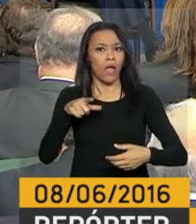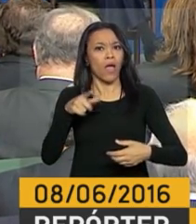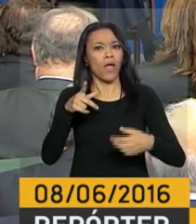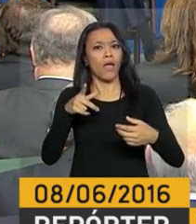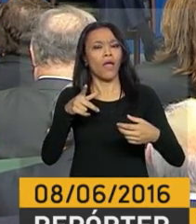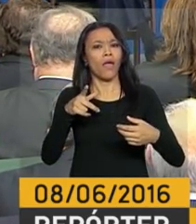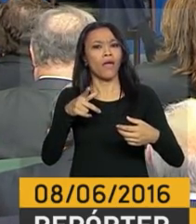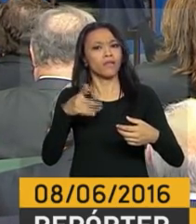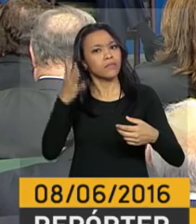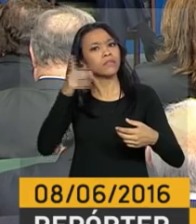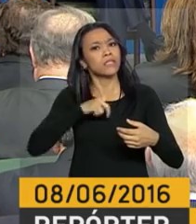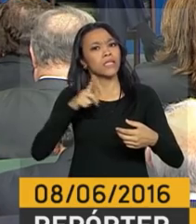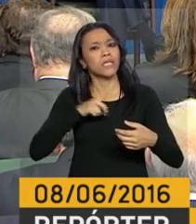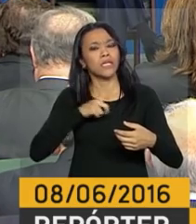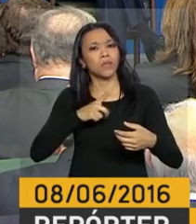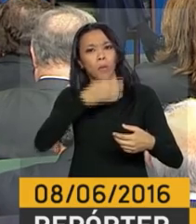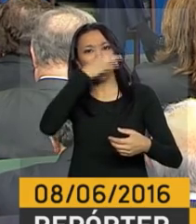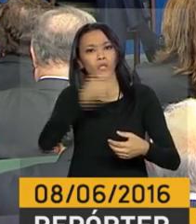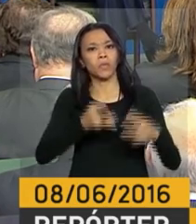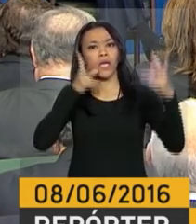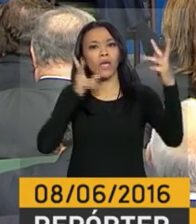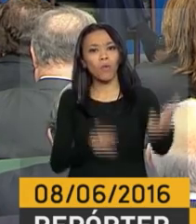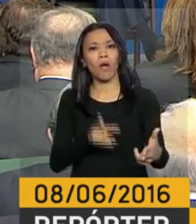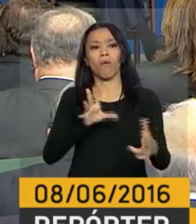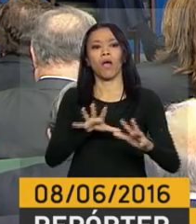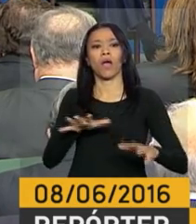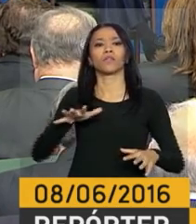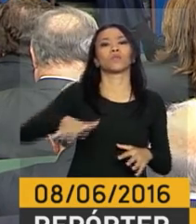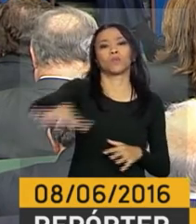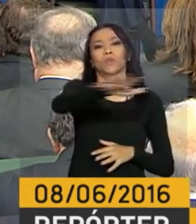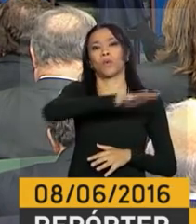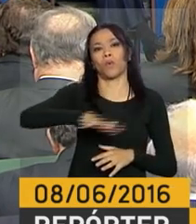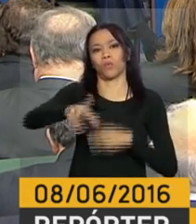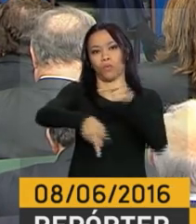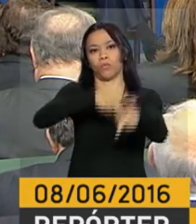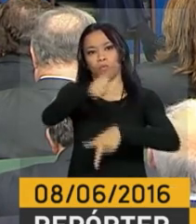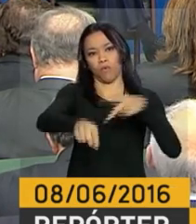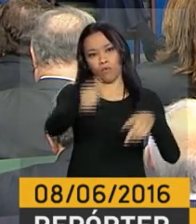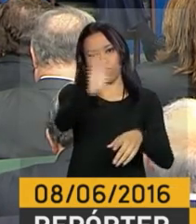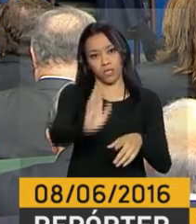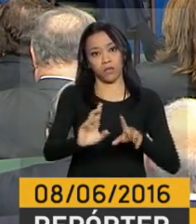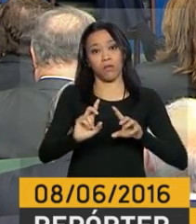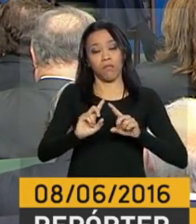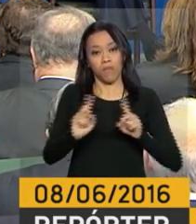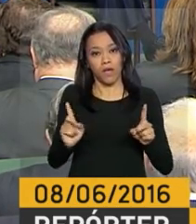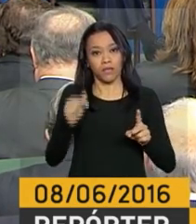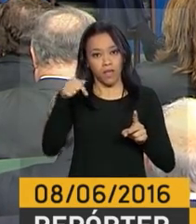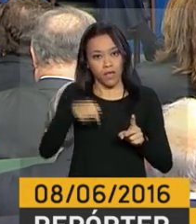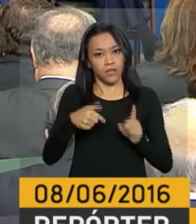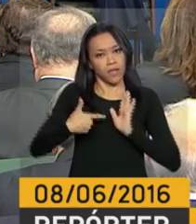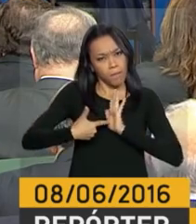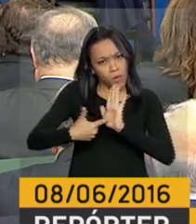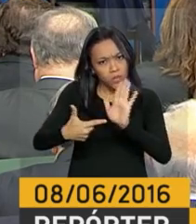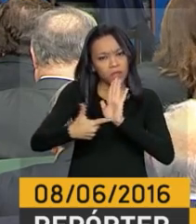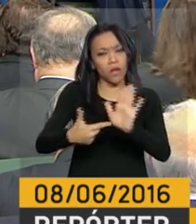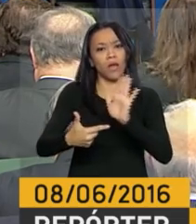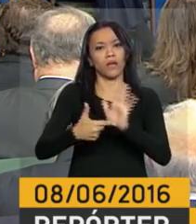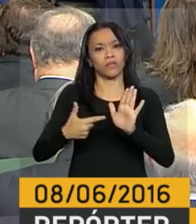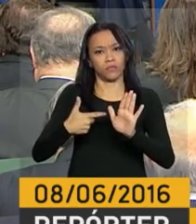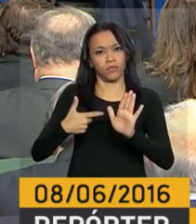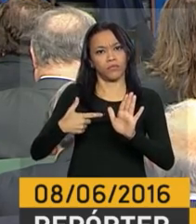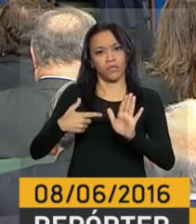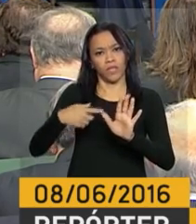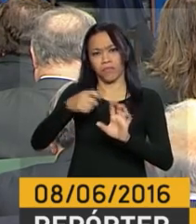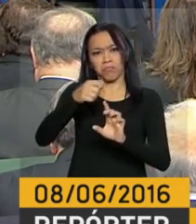os brasileiros mas ela apresenta e tem apresentado ao longo desses dias porque não temos